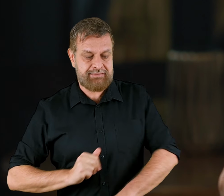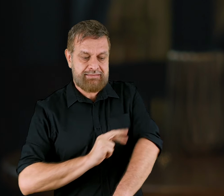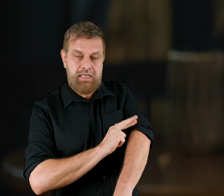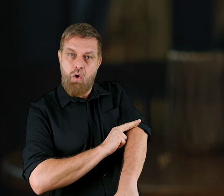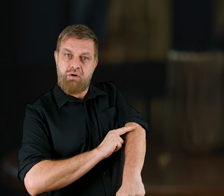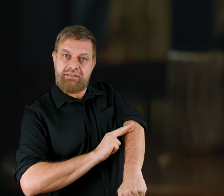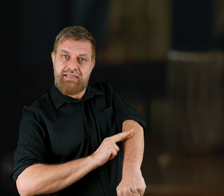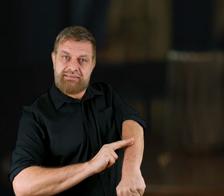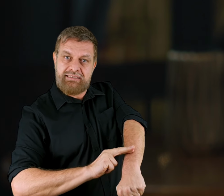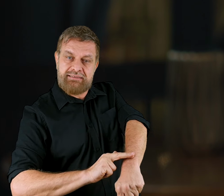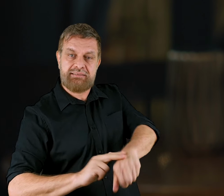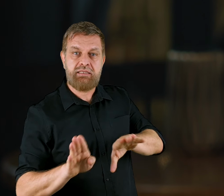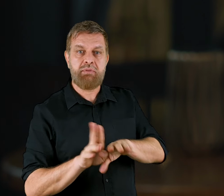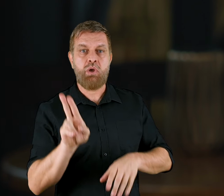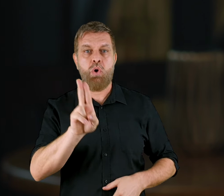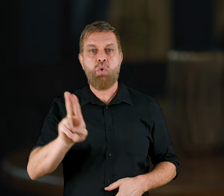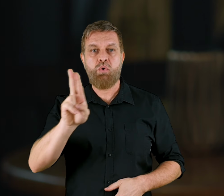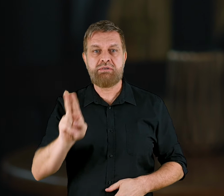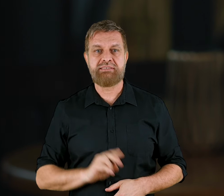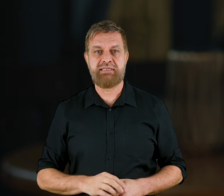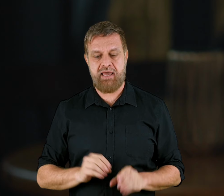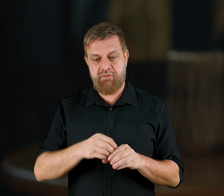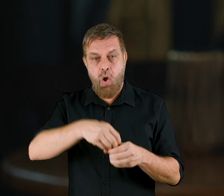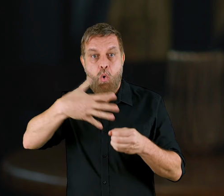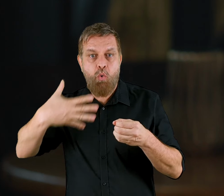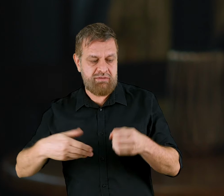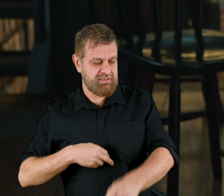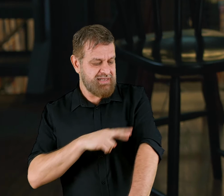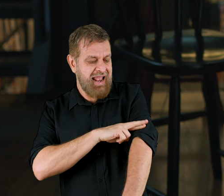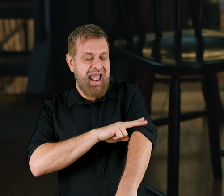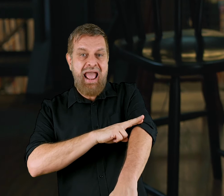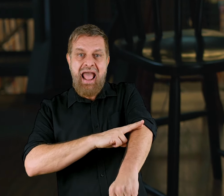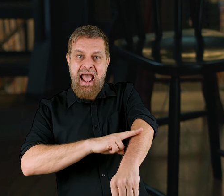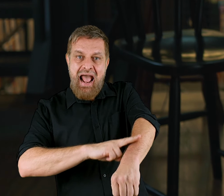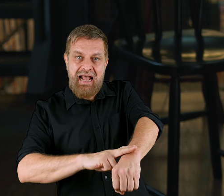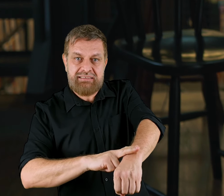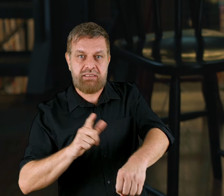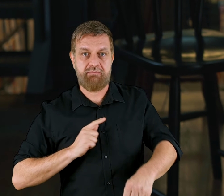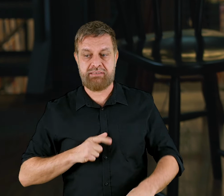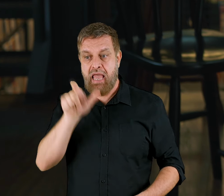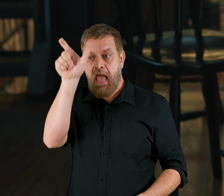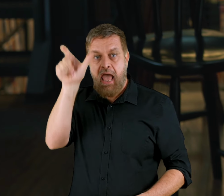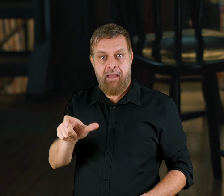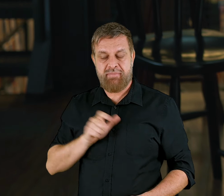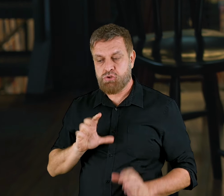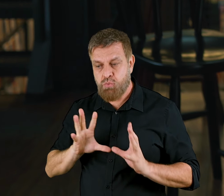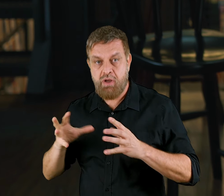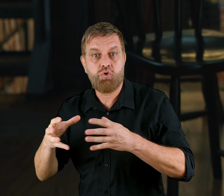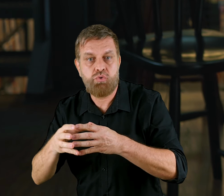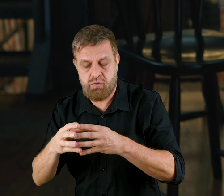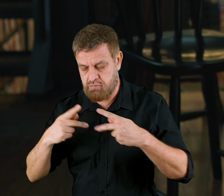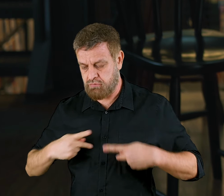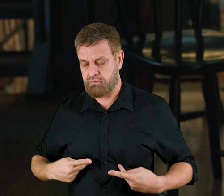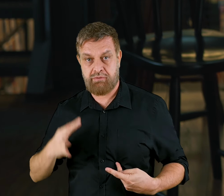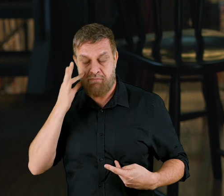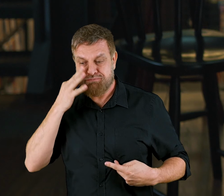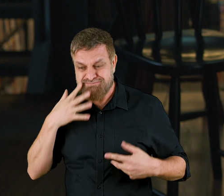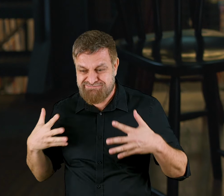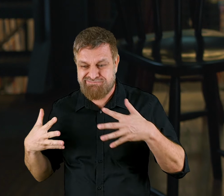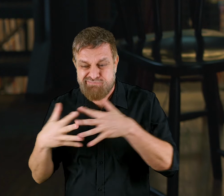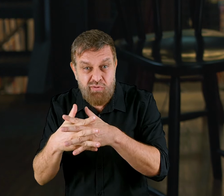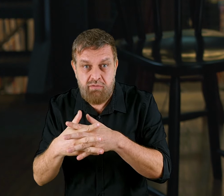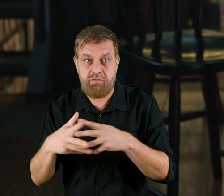raças, né? Ainda se usava o conceito de raças, né? Meados do século XX. Nem todo transhumanista é eugenista, obviamente, mas essa é uma